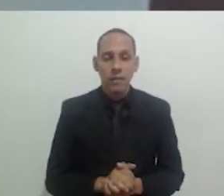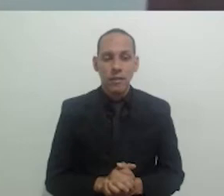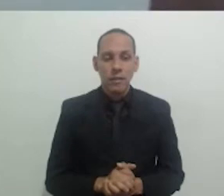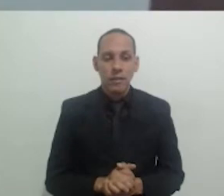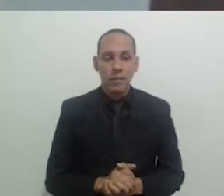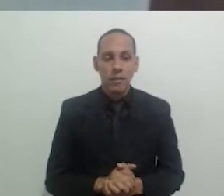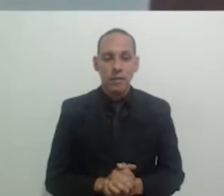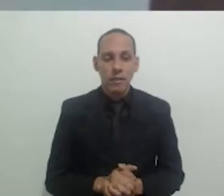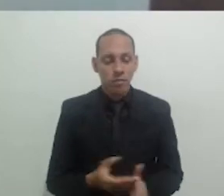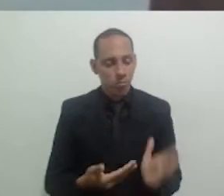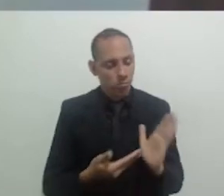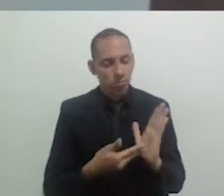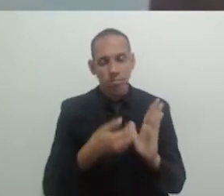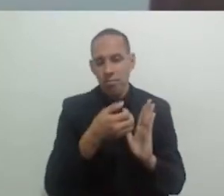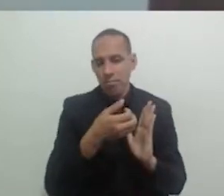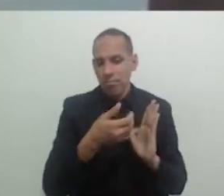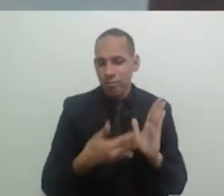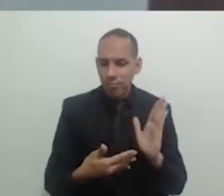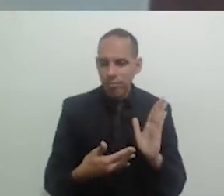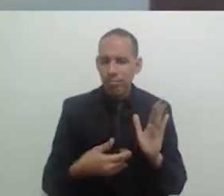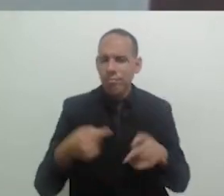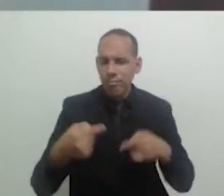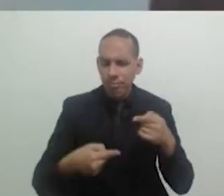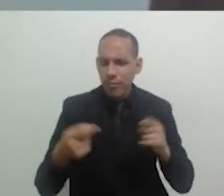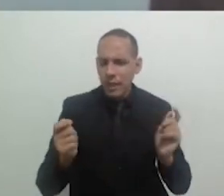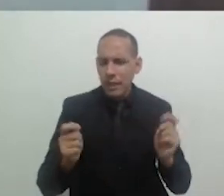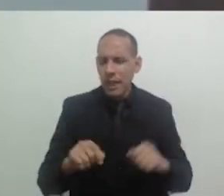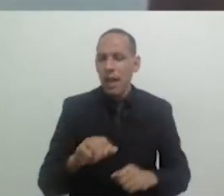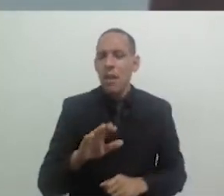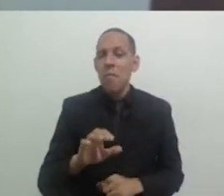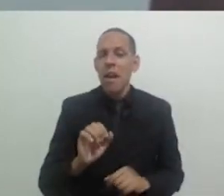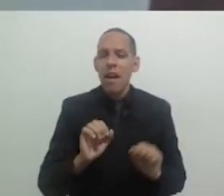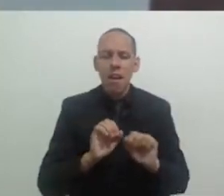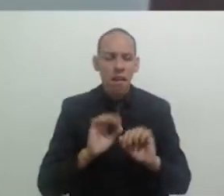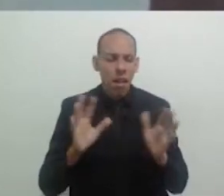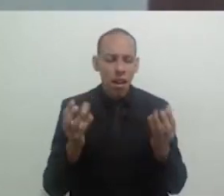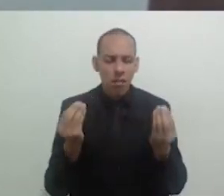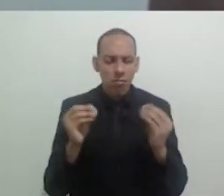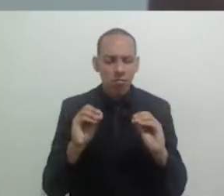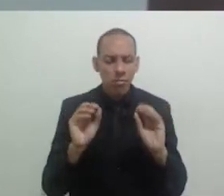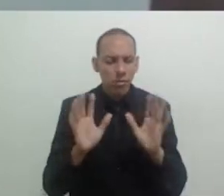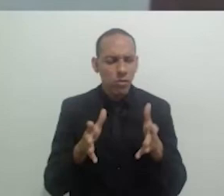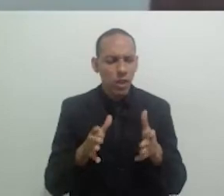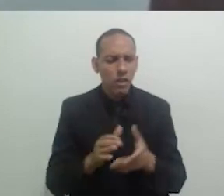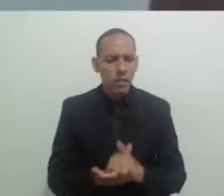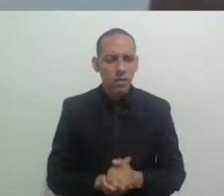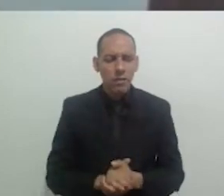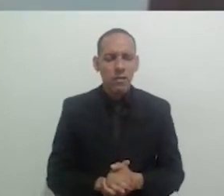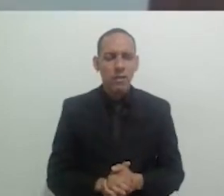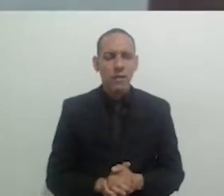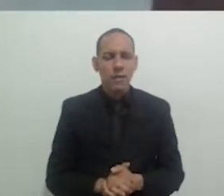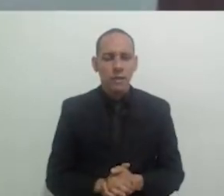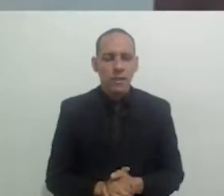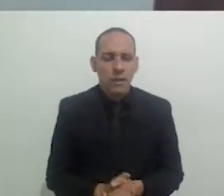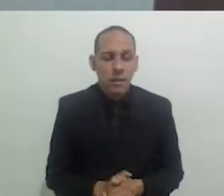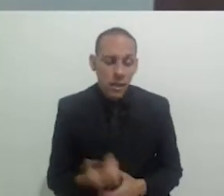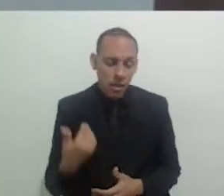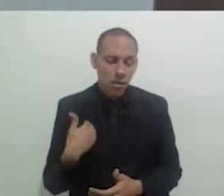discutível, mas o que me parece é uma questão já sumulada na corte, e eu trouxe as